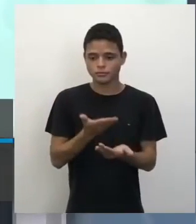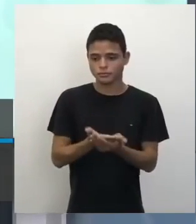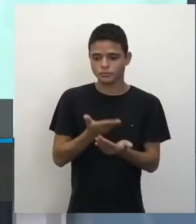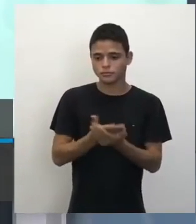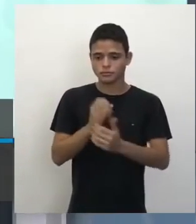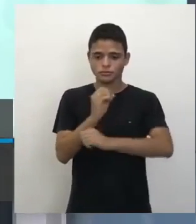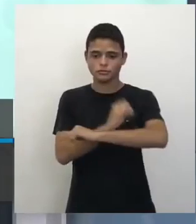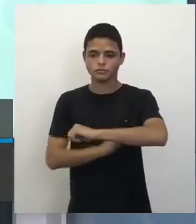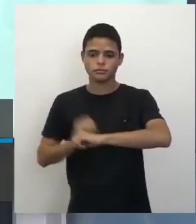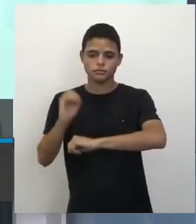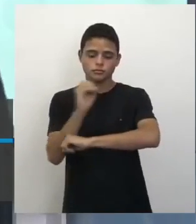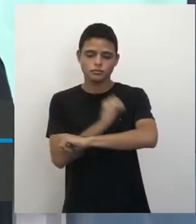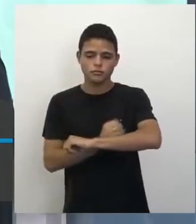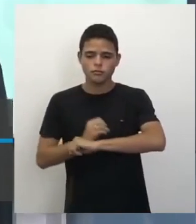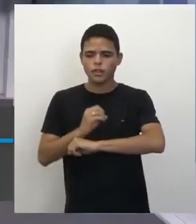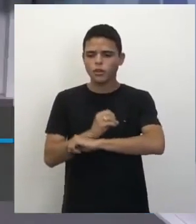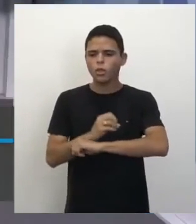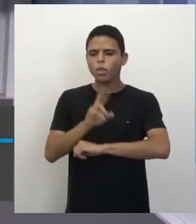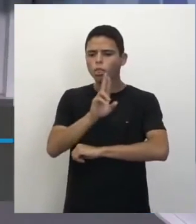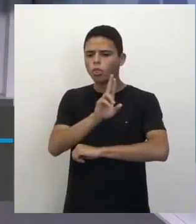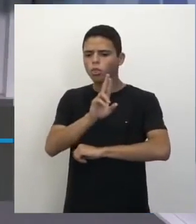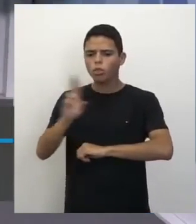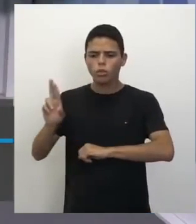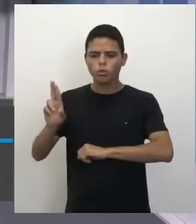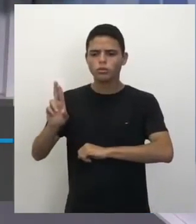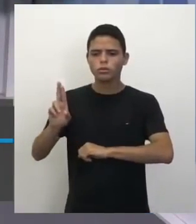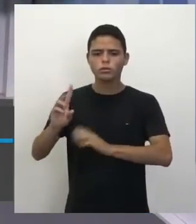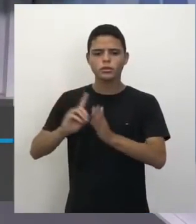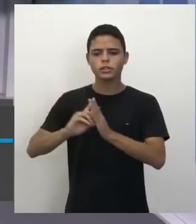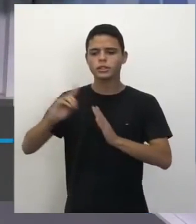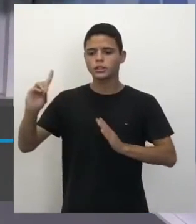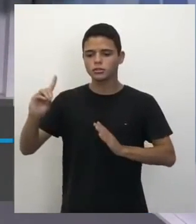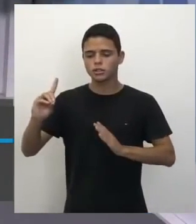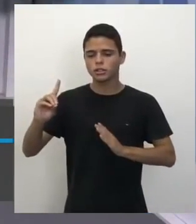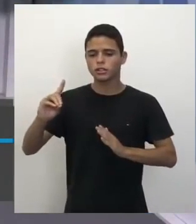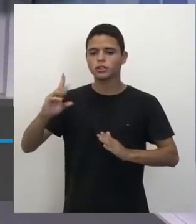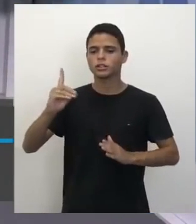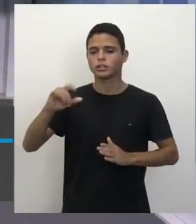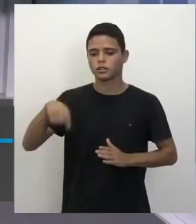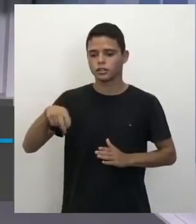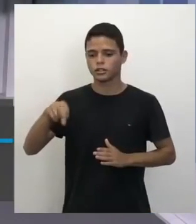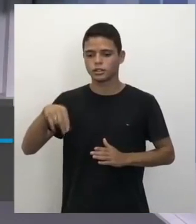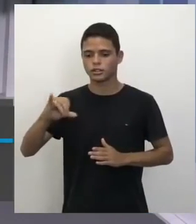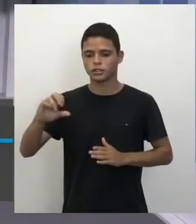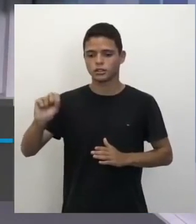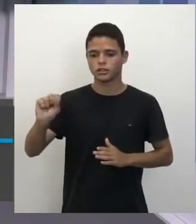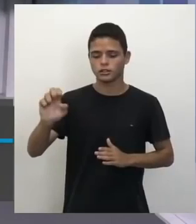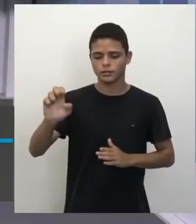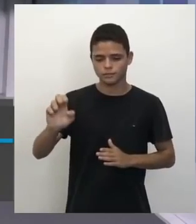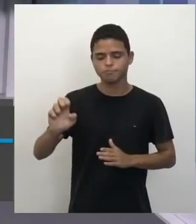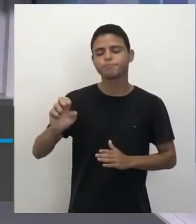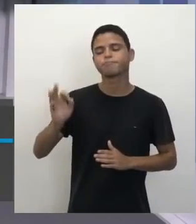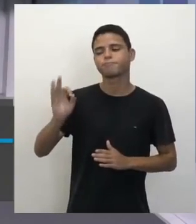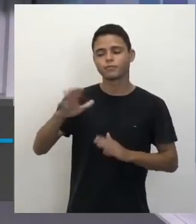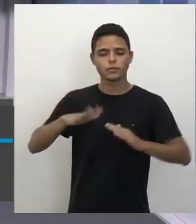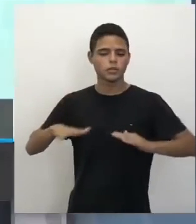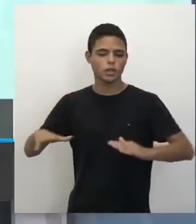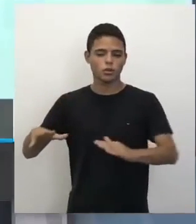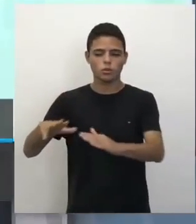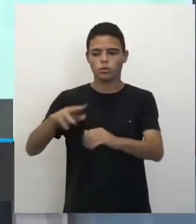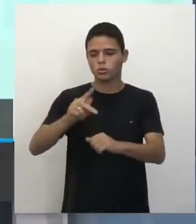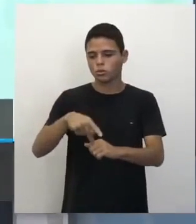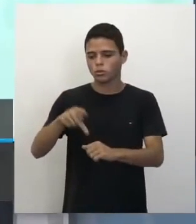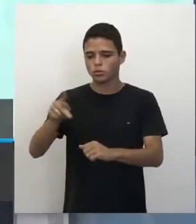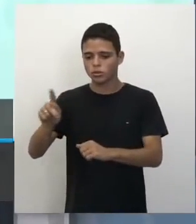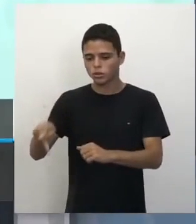de Mídias. Qual é o nome da diretora lá, professora Lívia? Denise Moretti. Professora Denise Moretti, toda a equipe de professores da